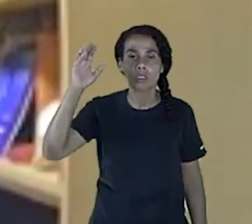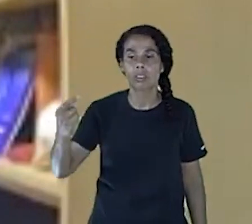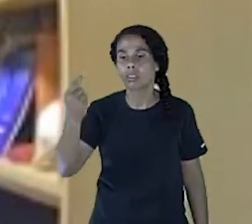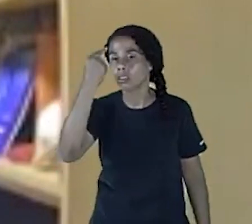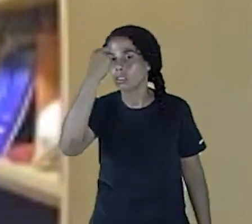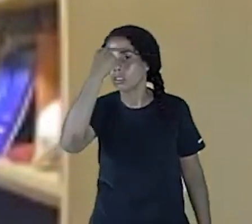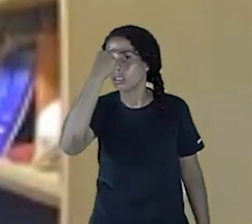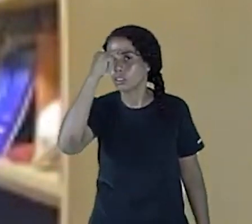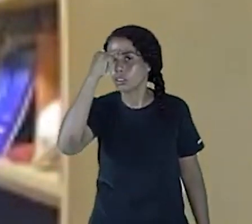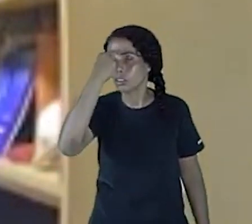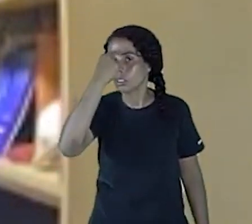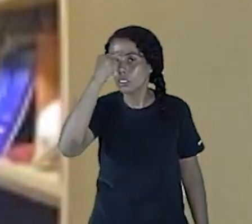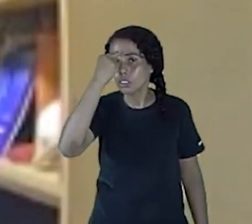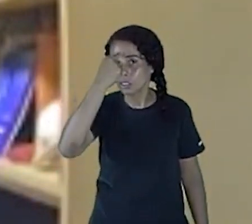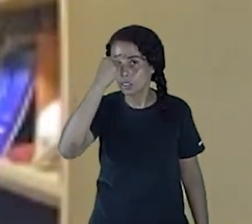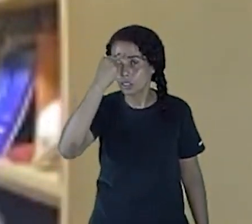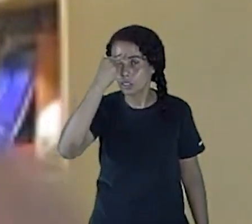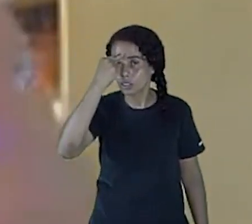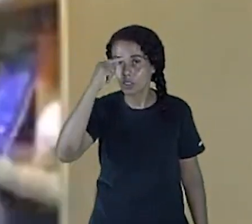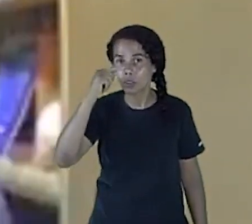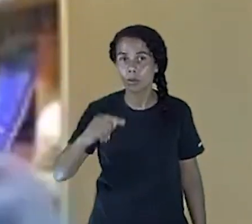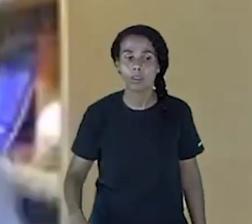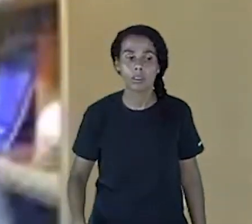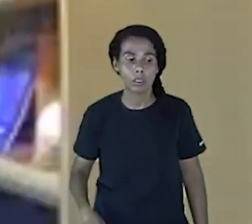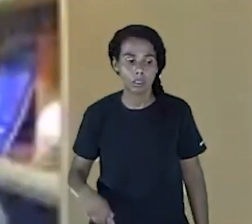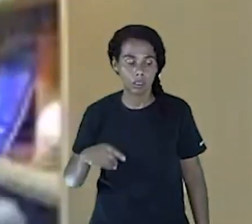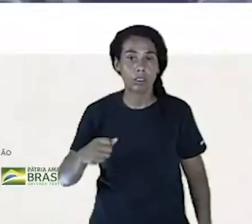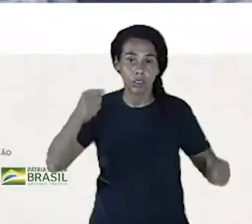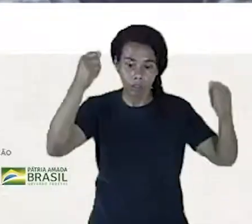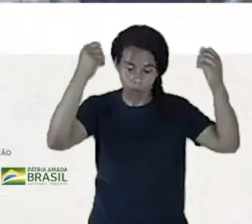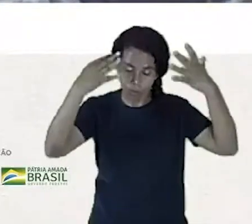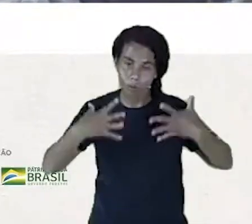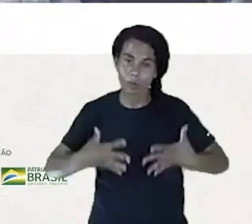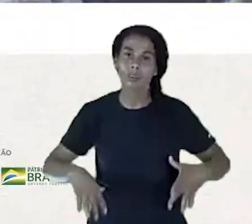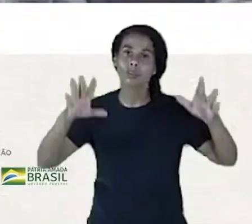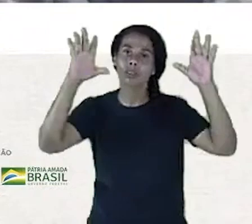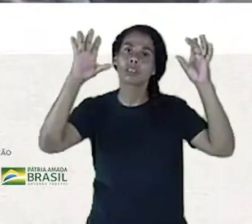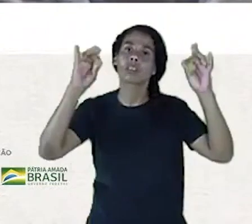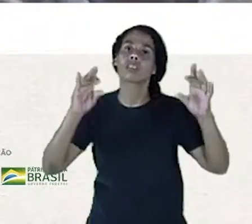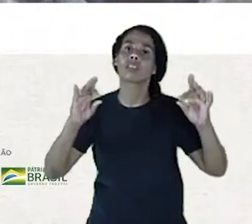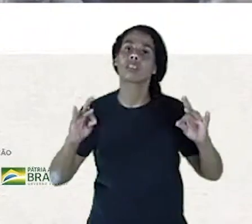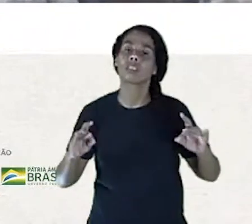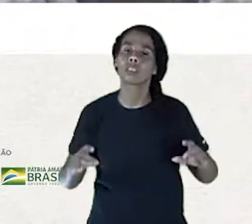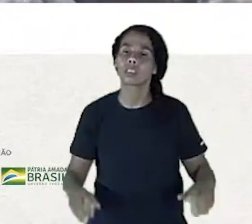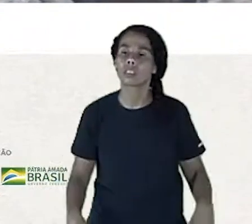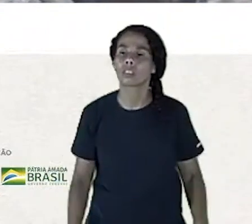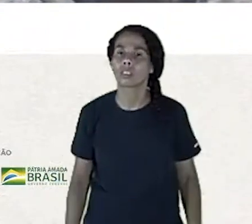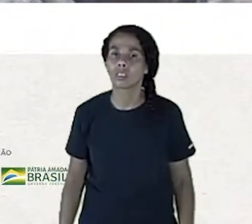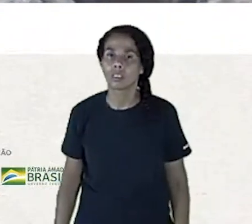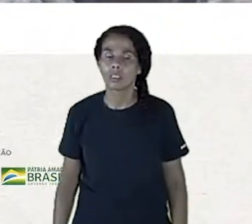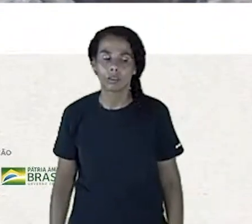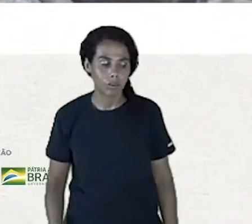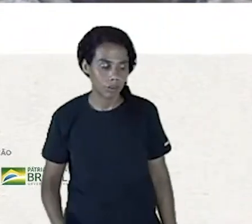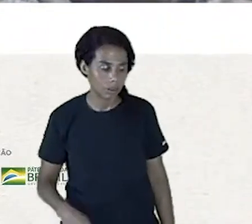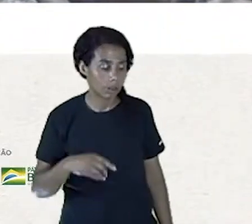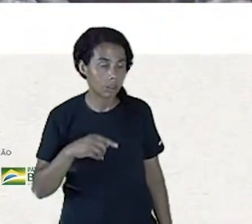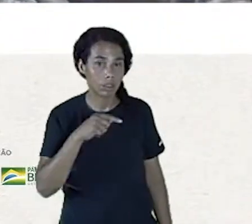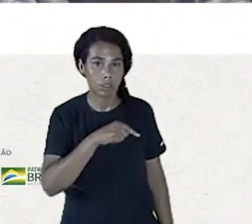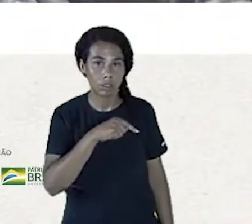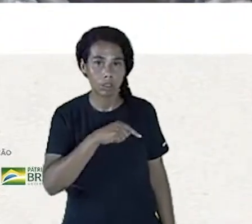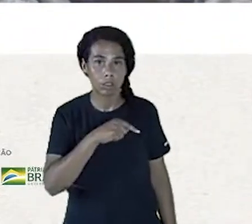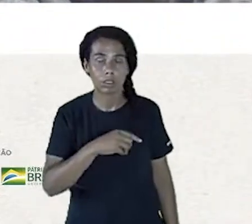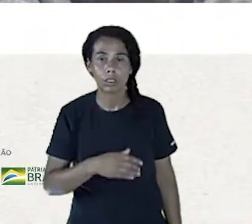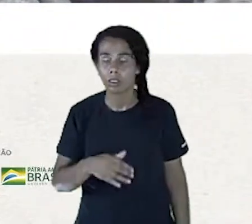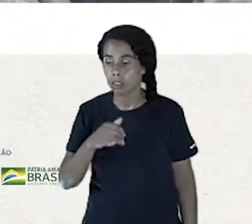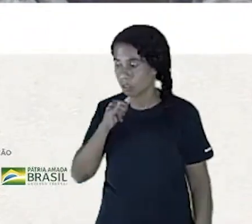documentário. O Lula Buarque. Lula Buarque, né? Exatamente. A Flora que